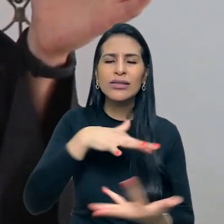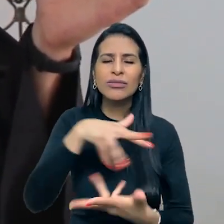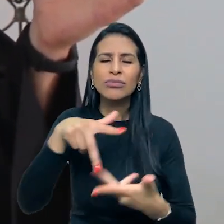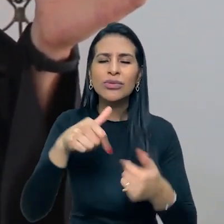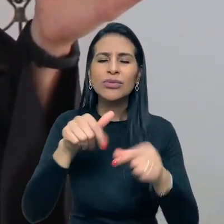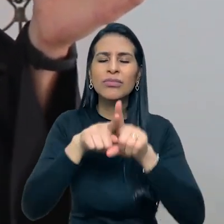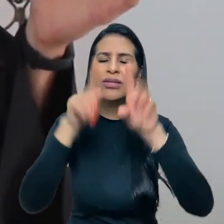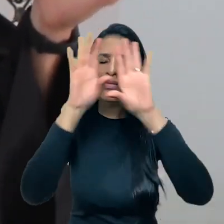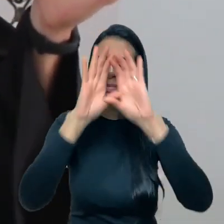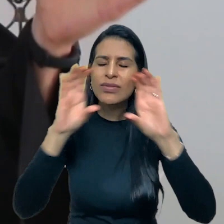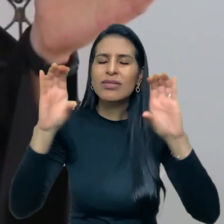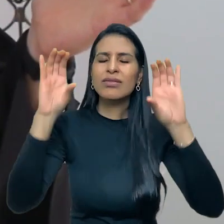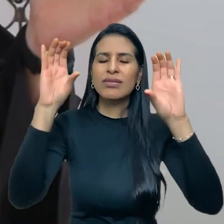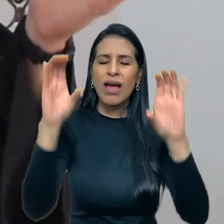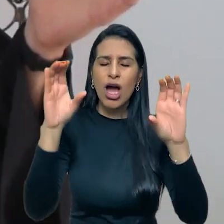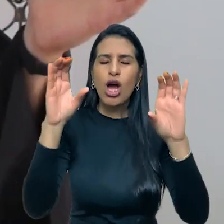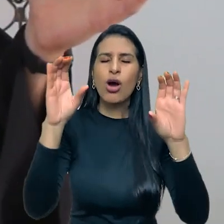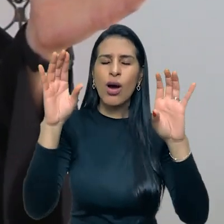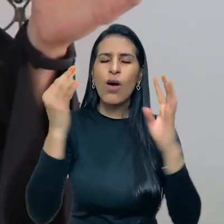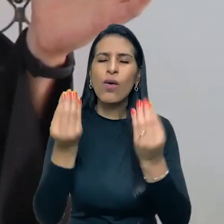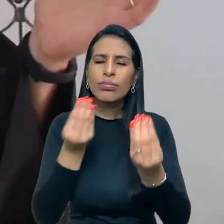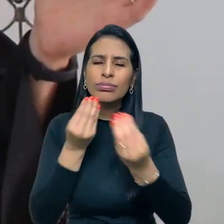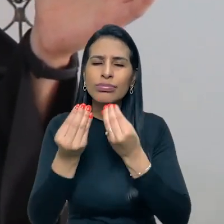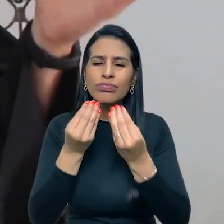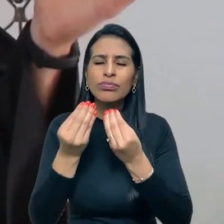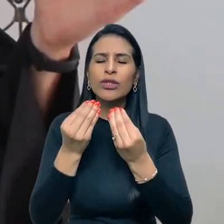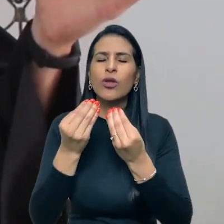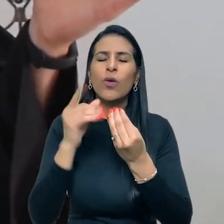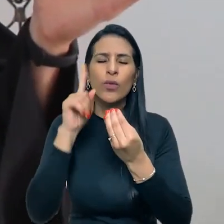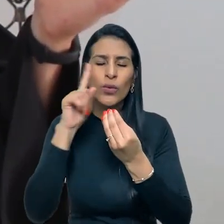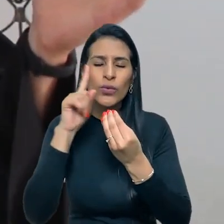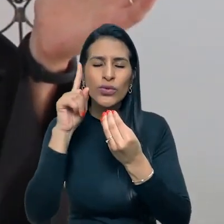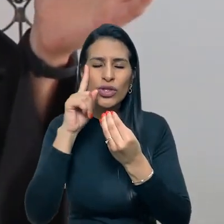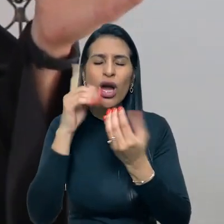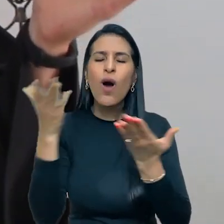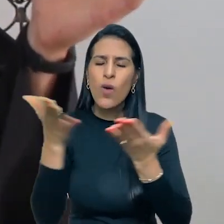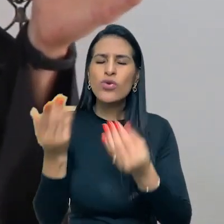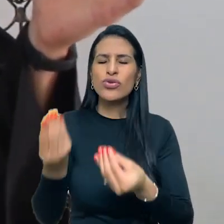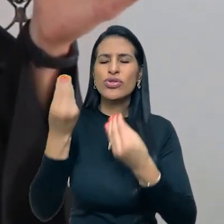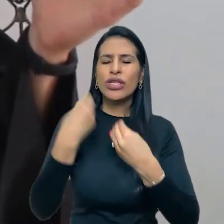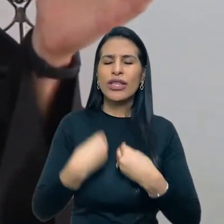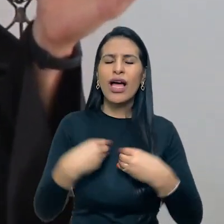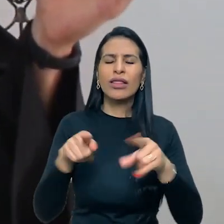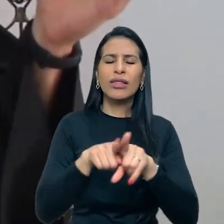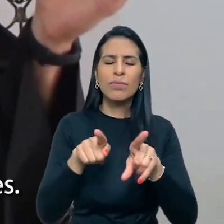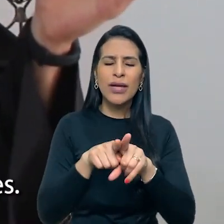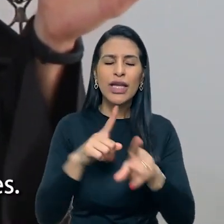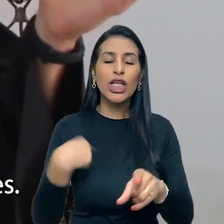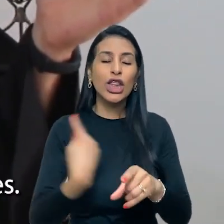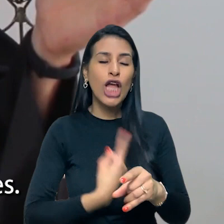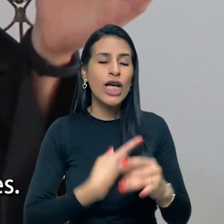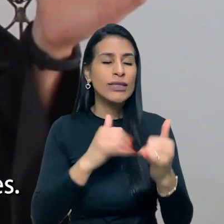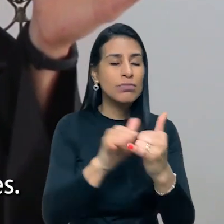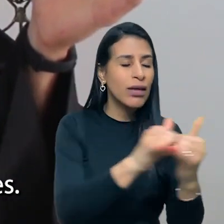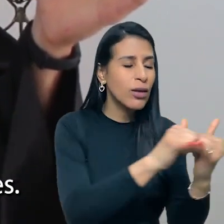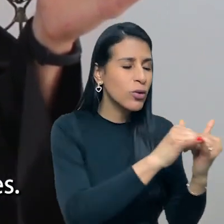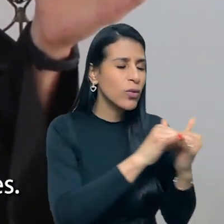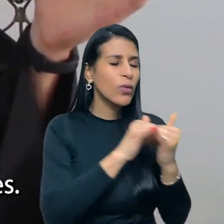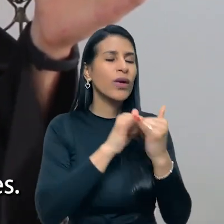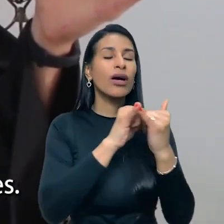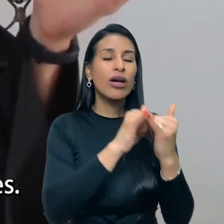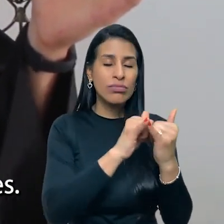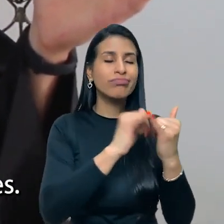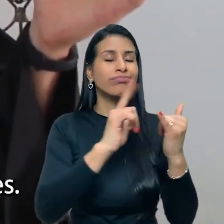como no céu. O pão nosso de cada dia nos dá hoje, e perdoa-nos as nossas dívidas, assim como